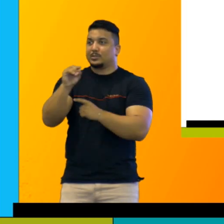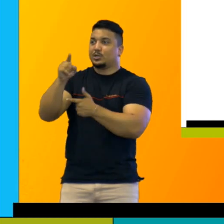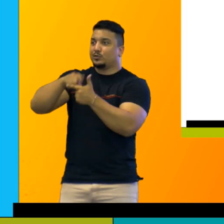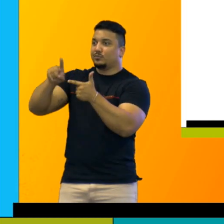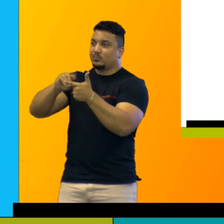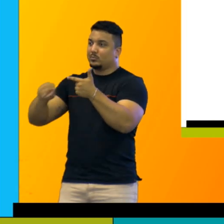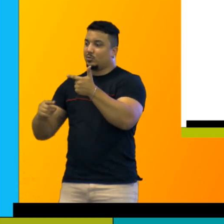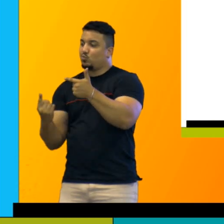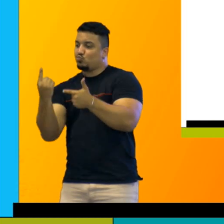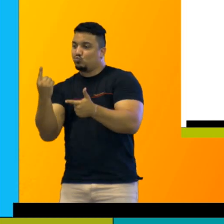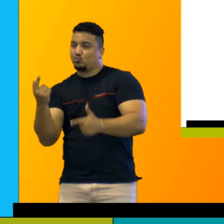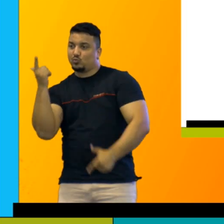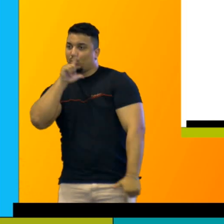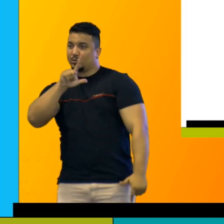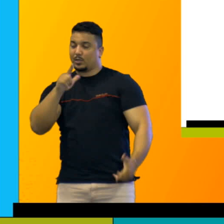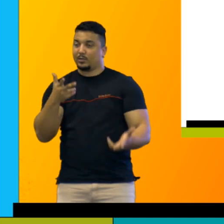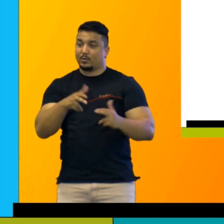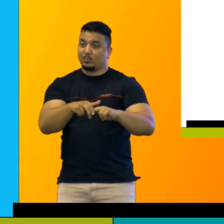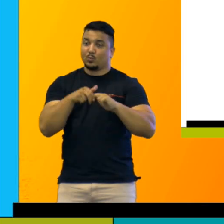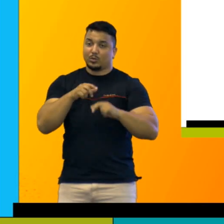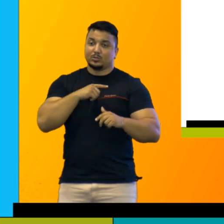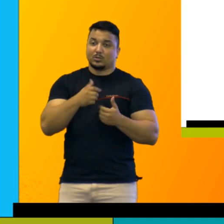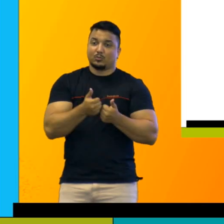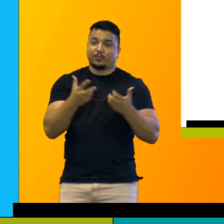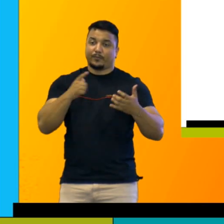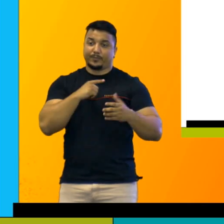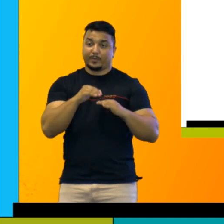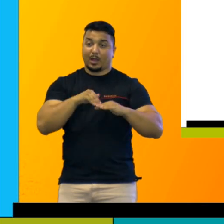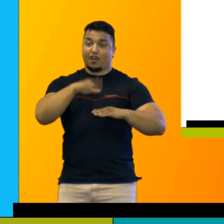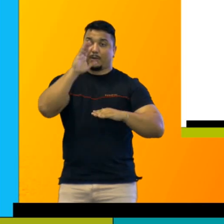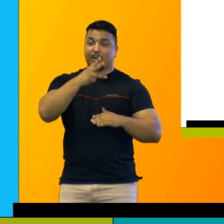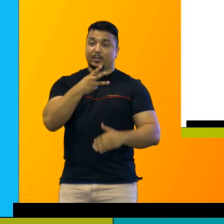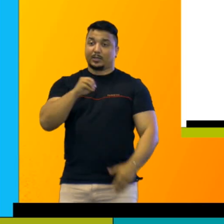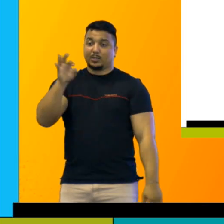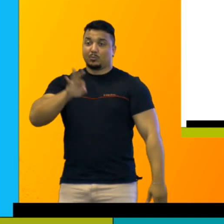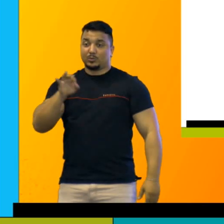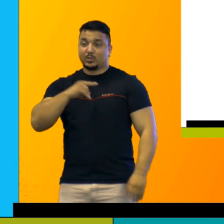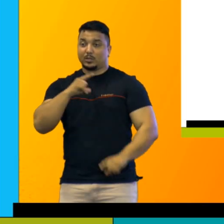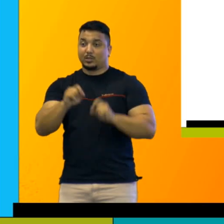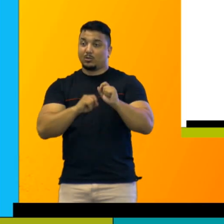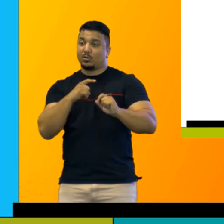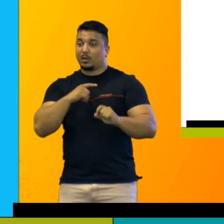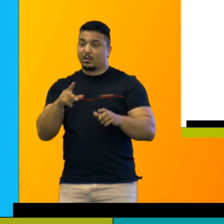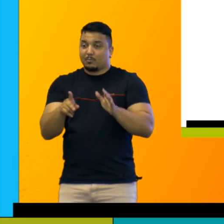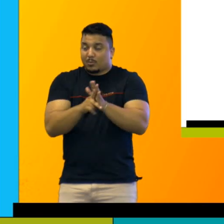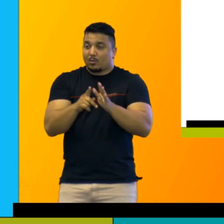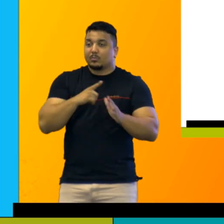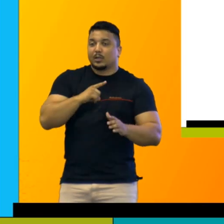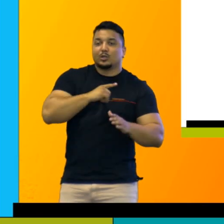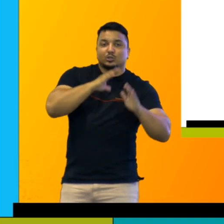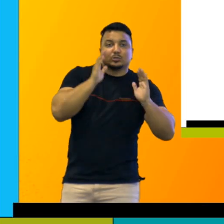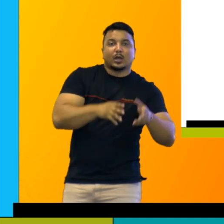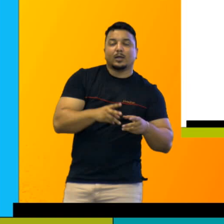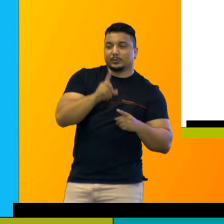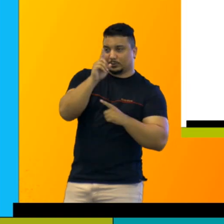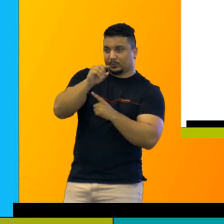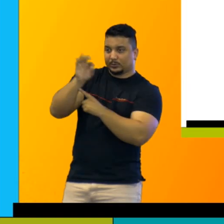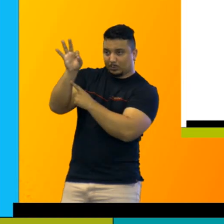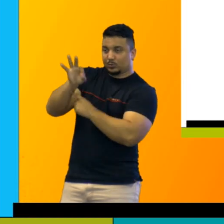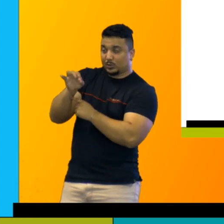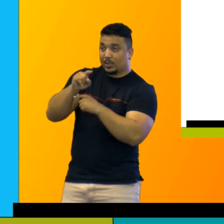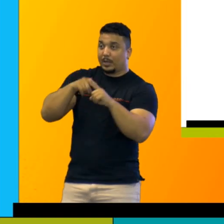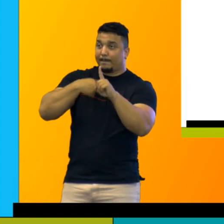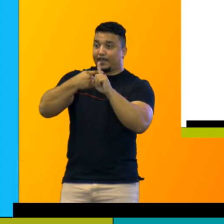1. Então, se uma coisa vai aumentar 30%, ela vai ser o que ela já é, 100%,